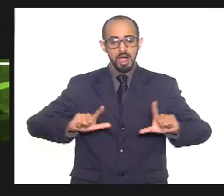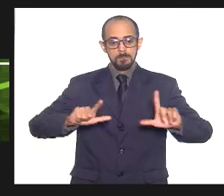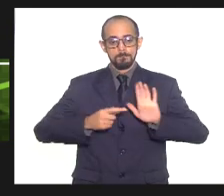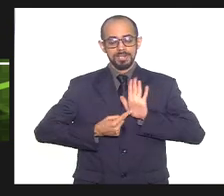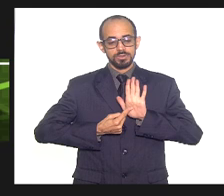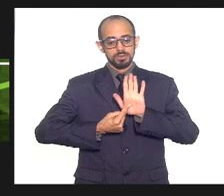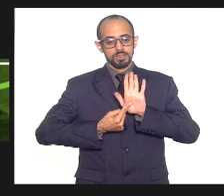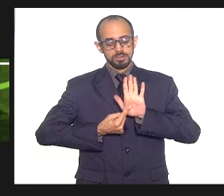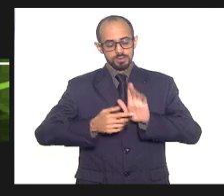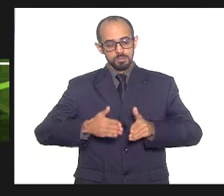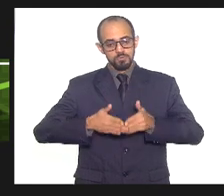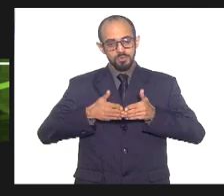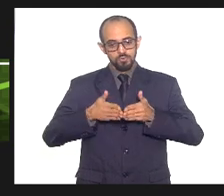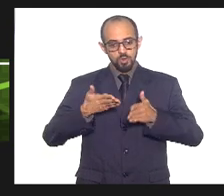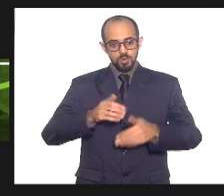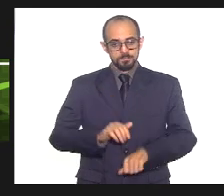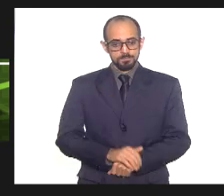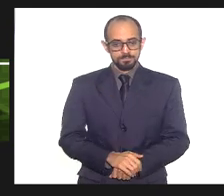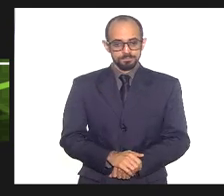Primeiro slide.